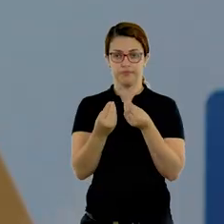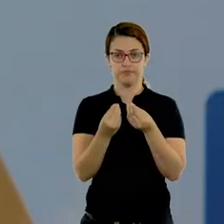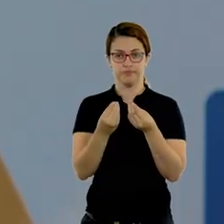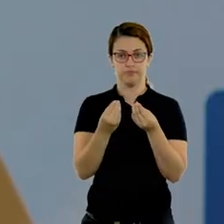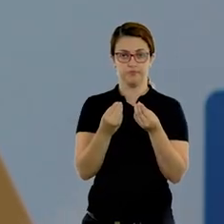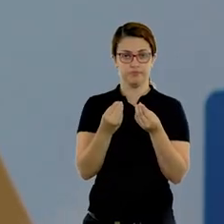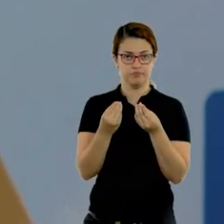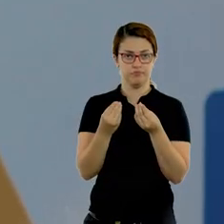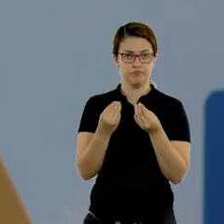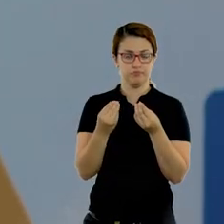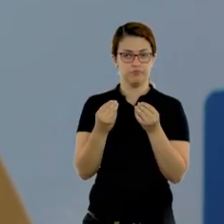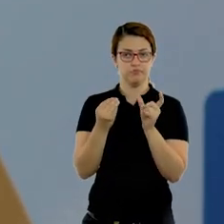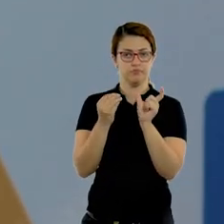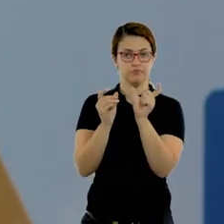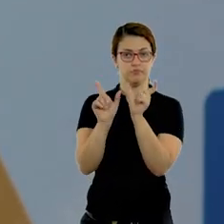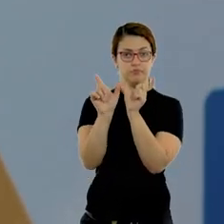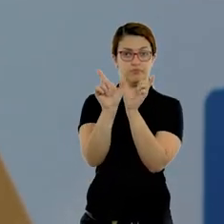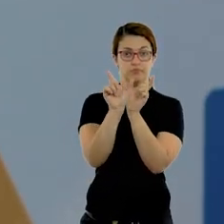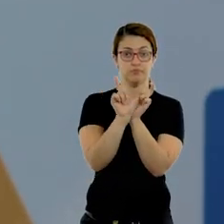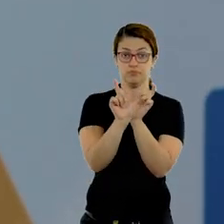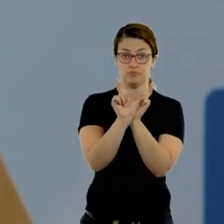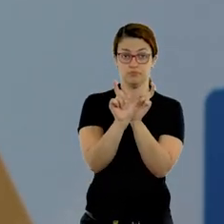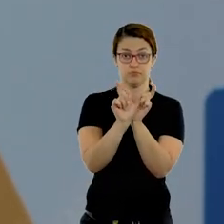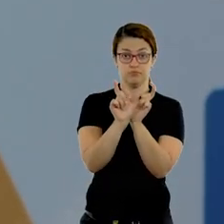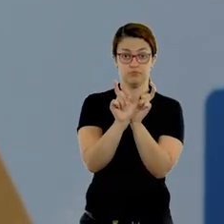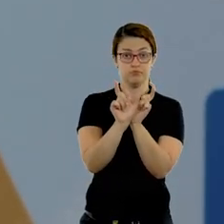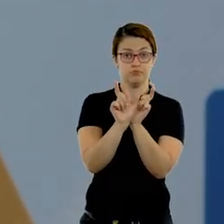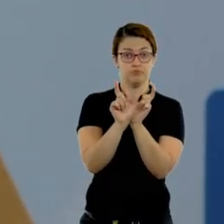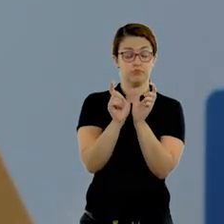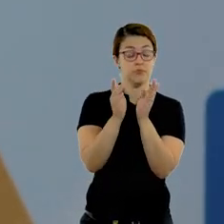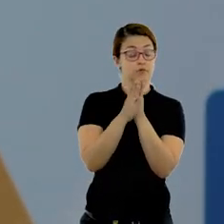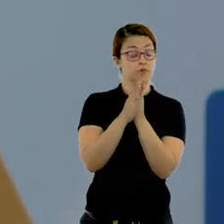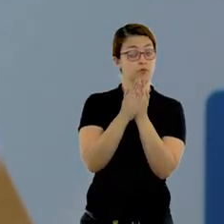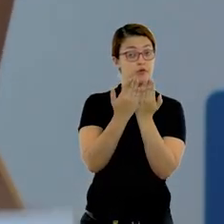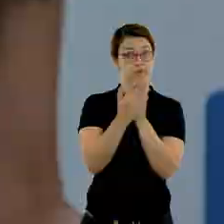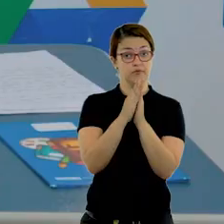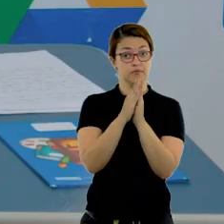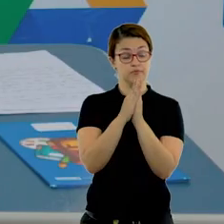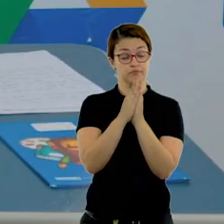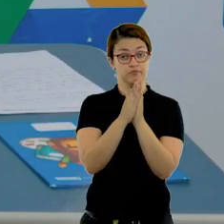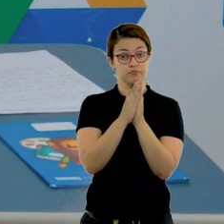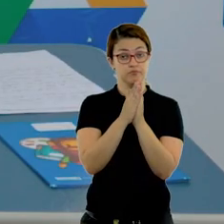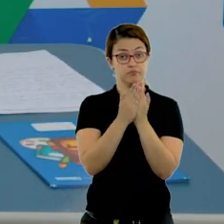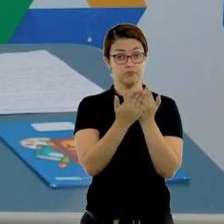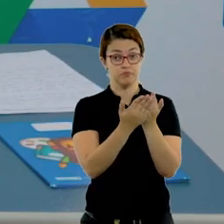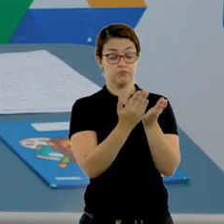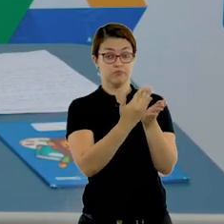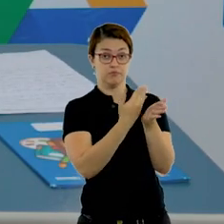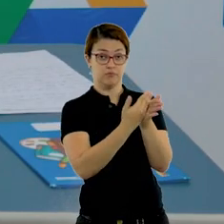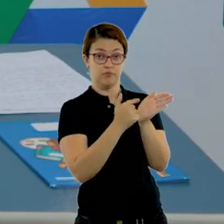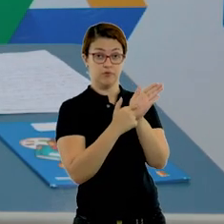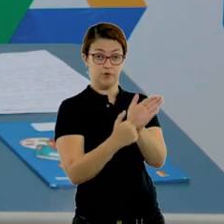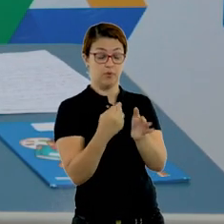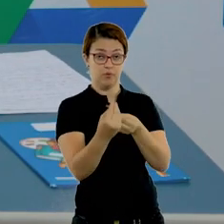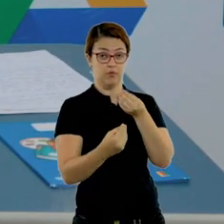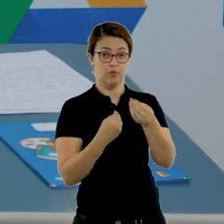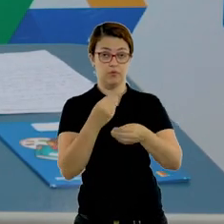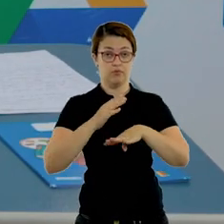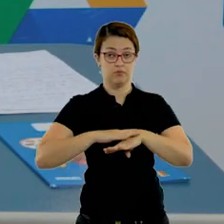ficar. Quando você junta, já lembra um livrinho, certo? Então aí o que vocês podem fazer? Olha aqui como eu fiz